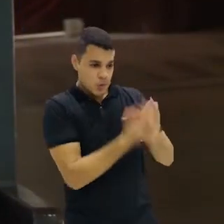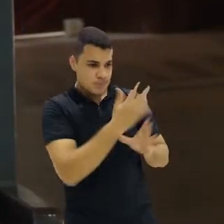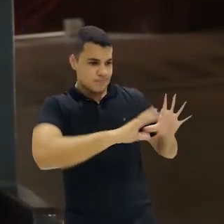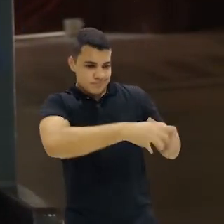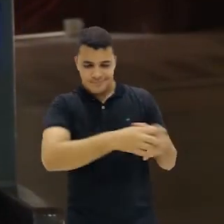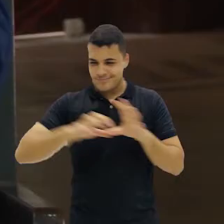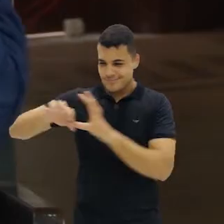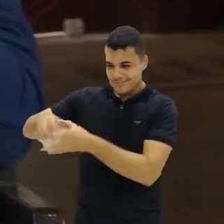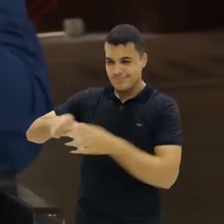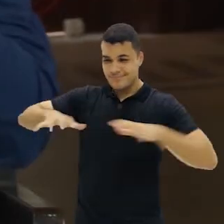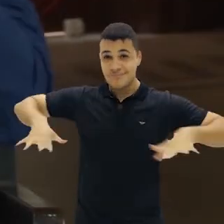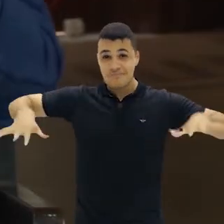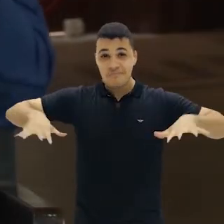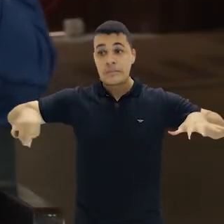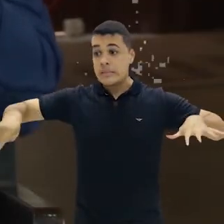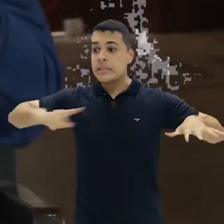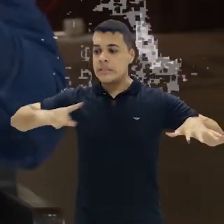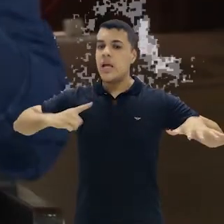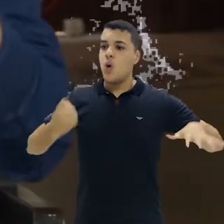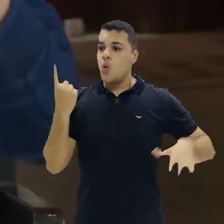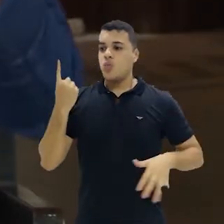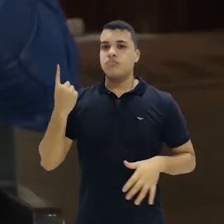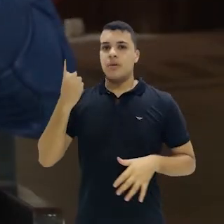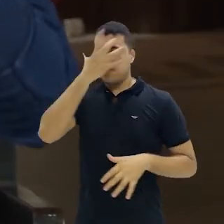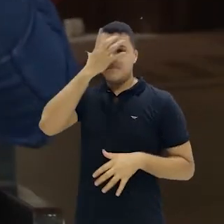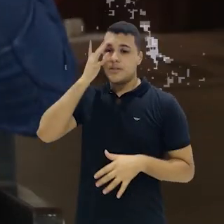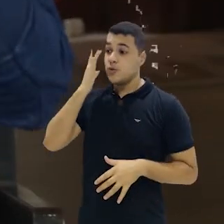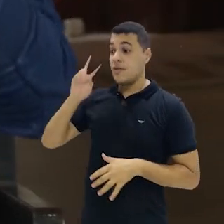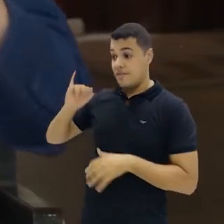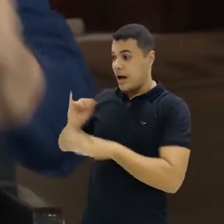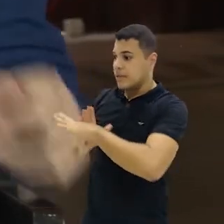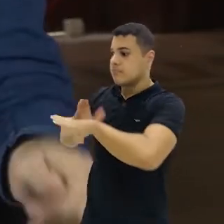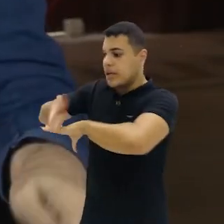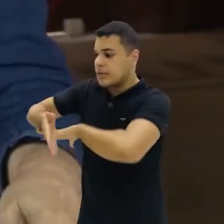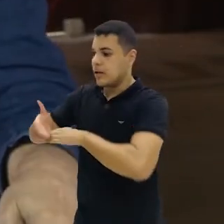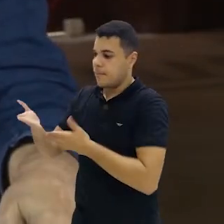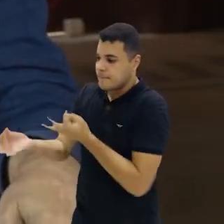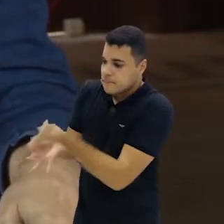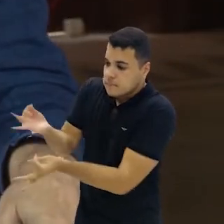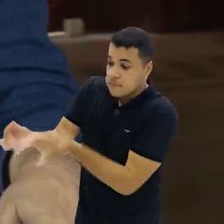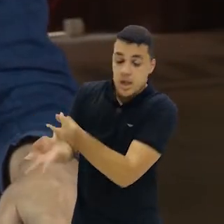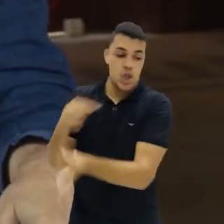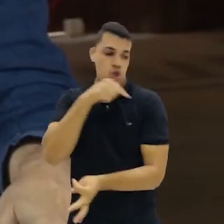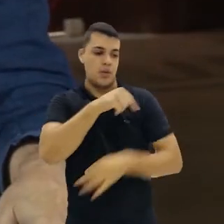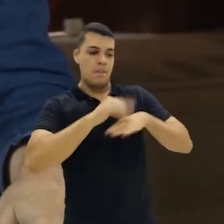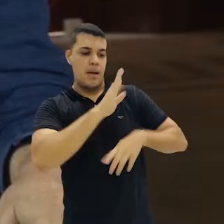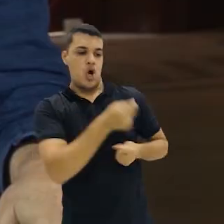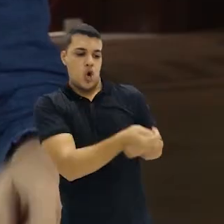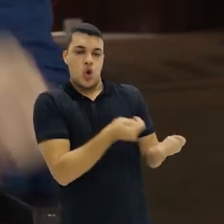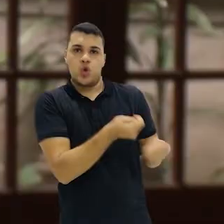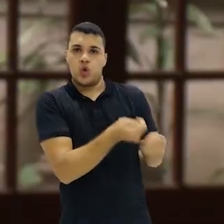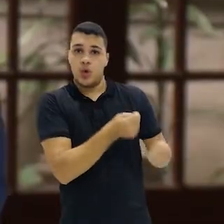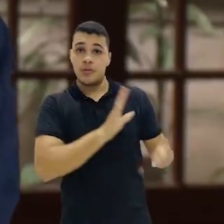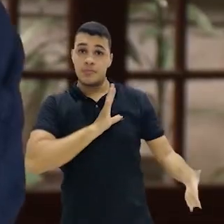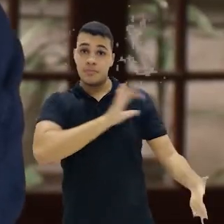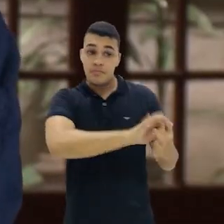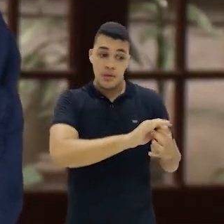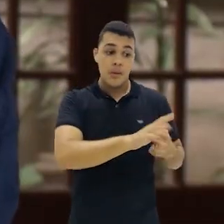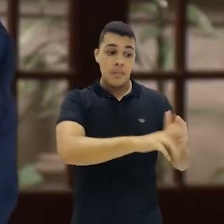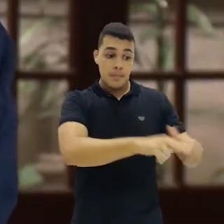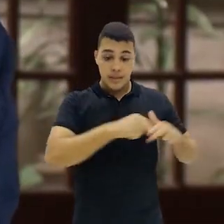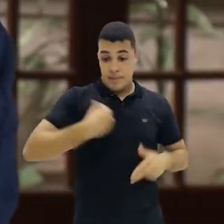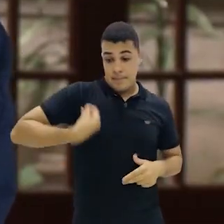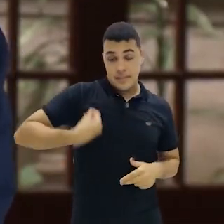será submetido ao controle através da participação direta do investigador. O papel